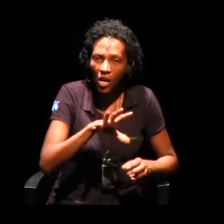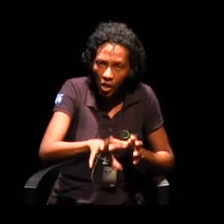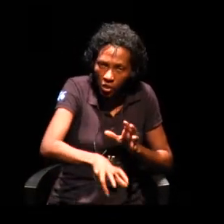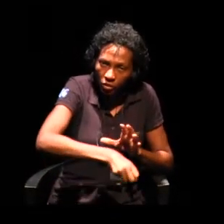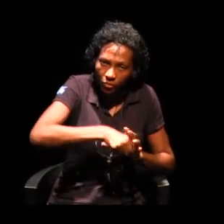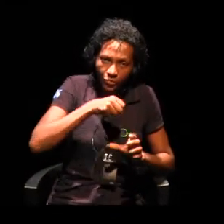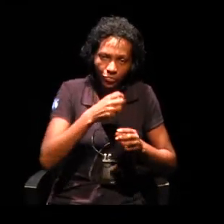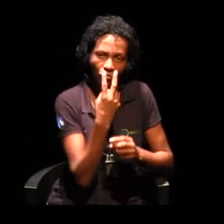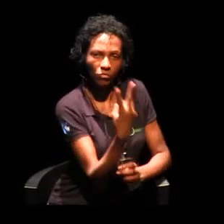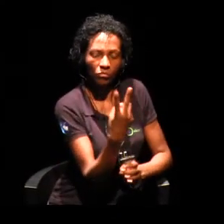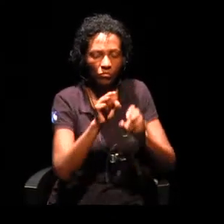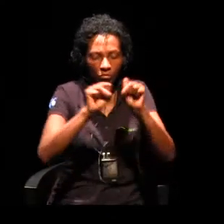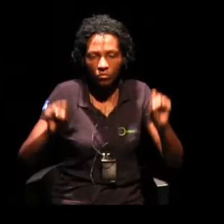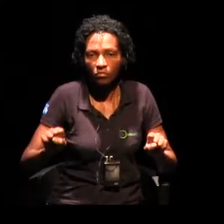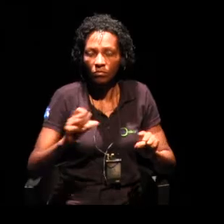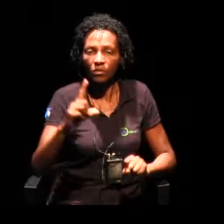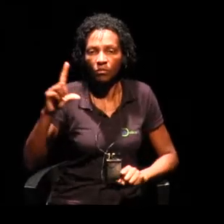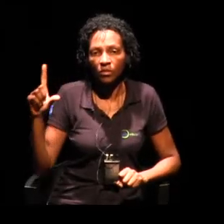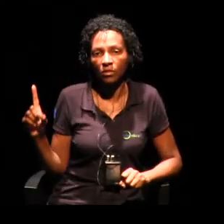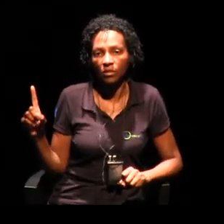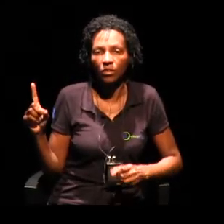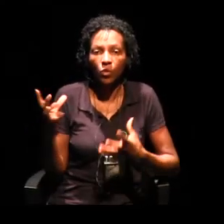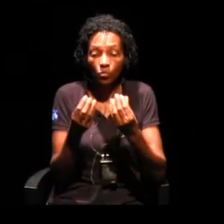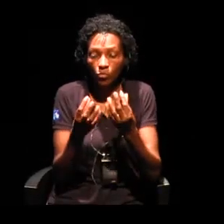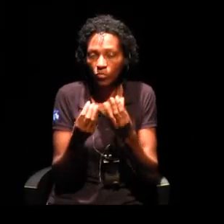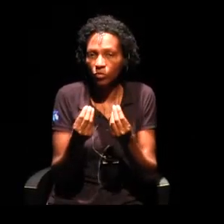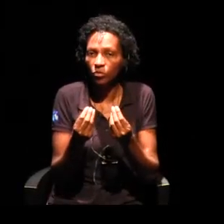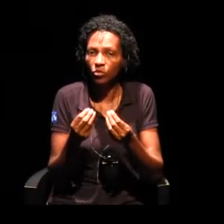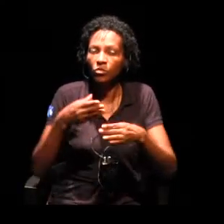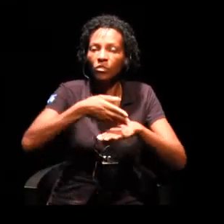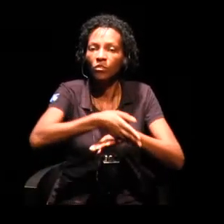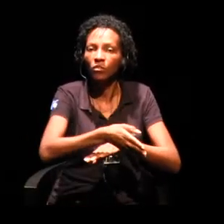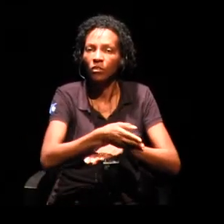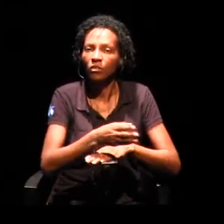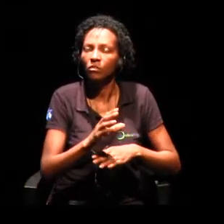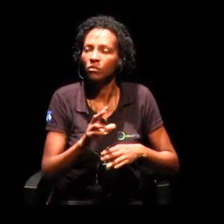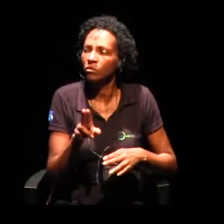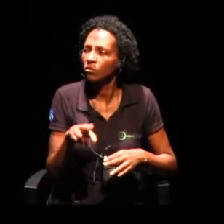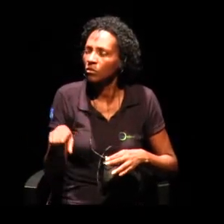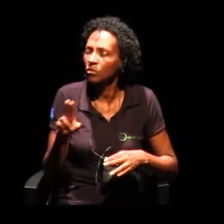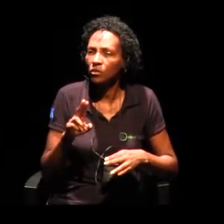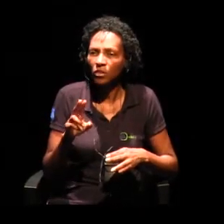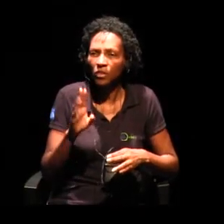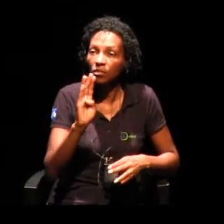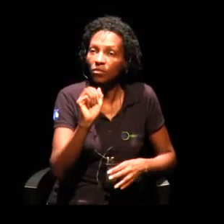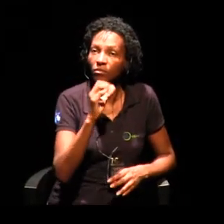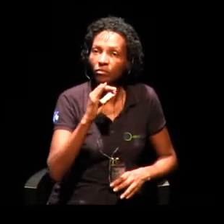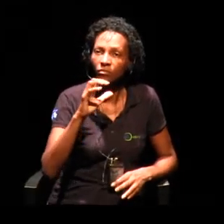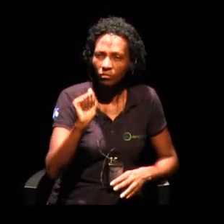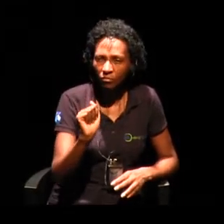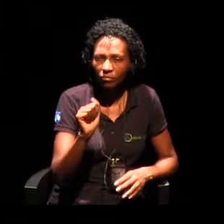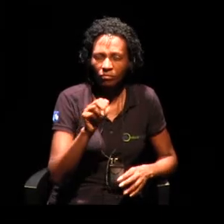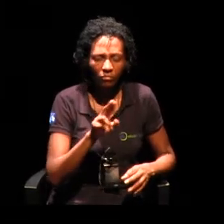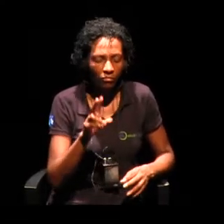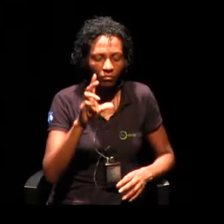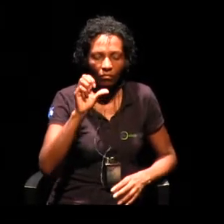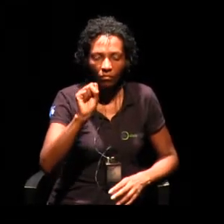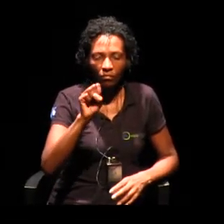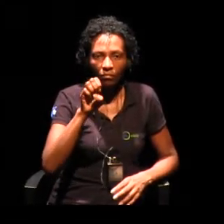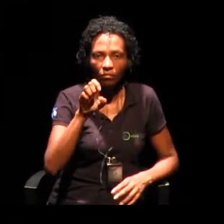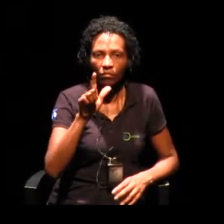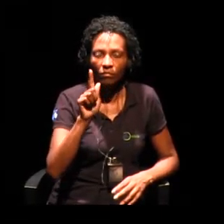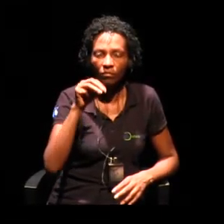Essa água é capturada por esses dois sistemas laterais e muitos deles chegam através